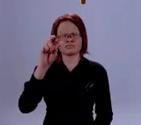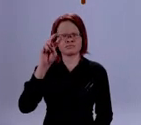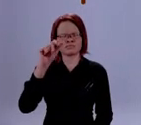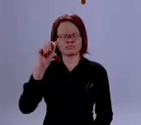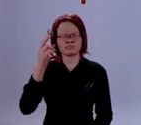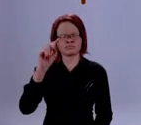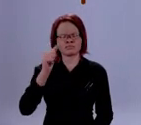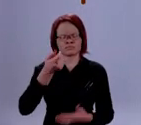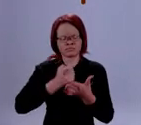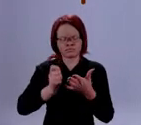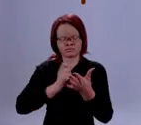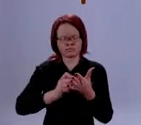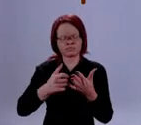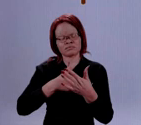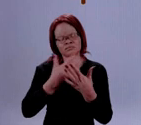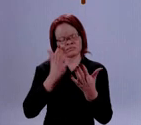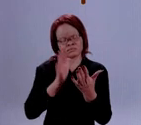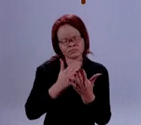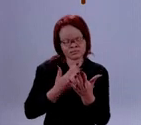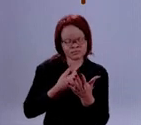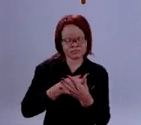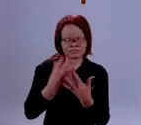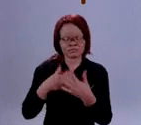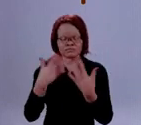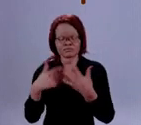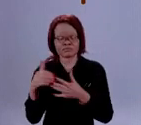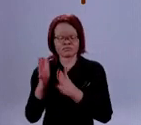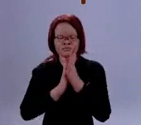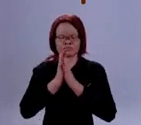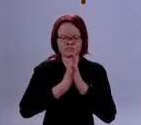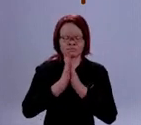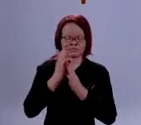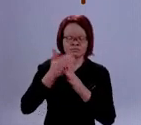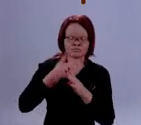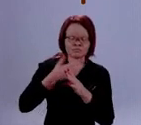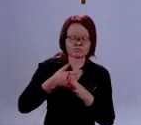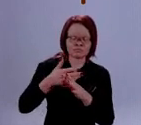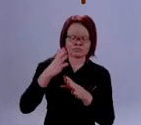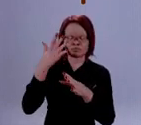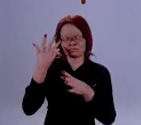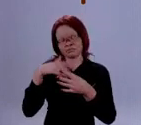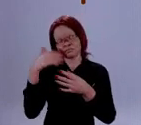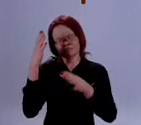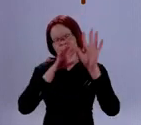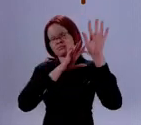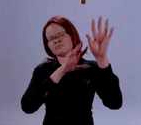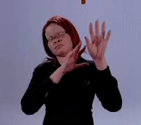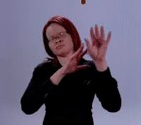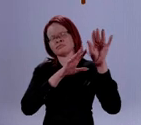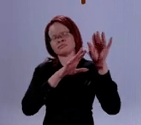resolve escrever no seu diário as experiências do dia passado no campo com os avós